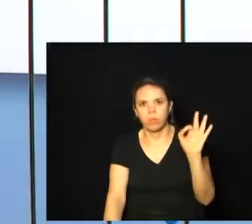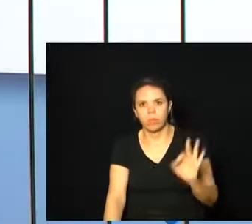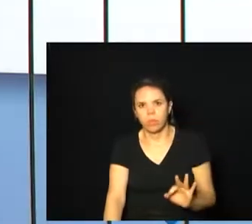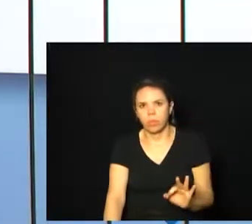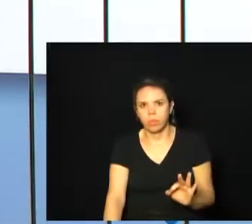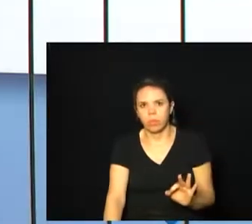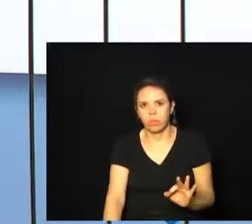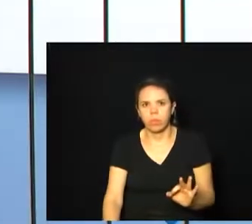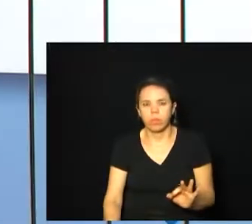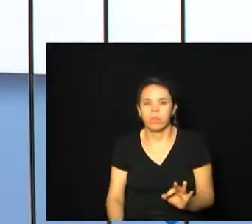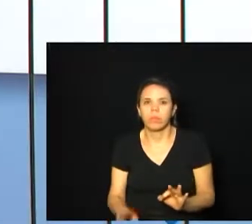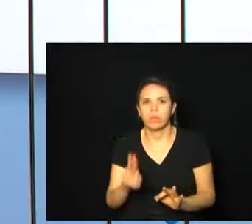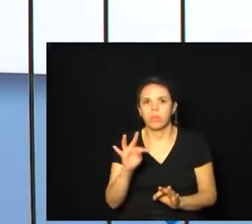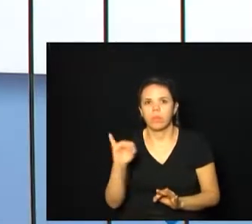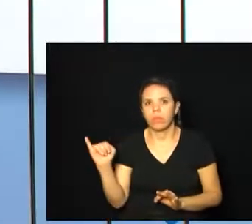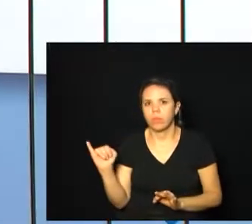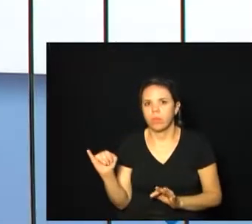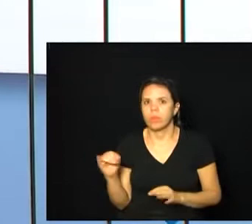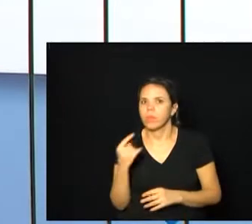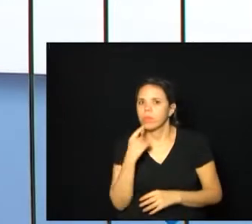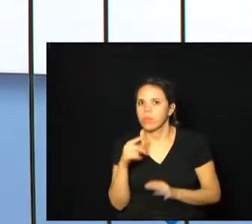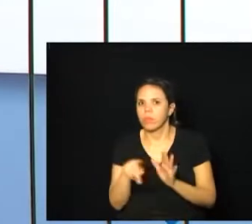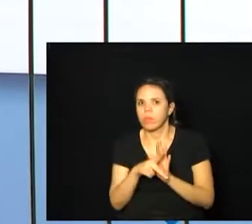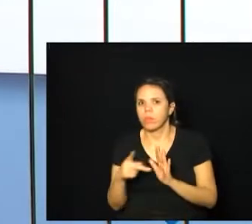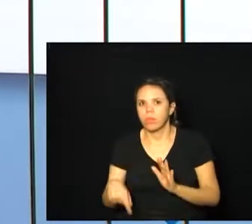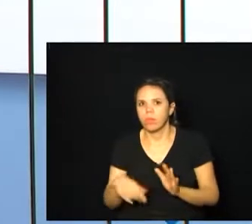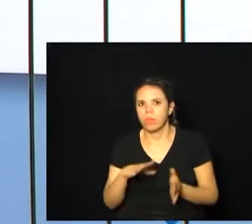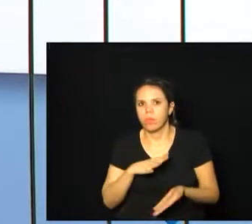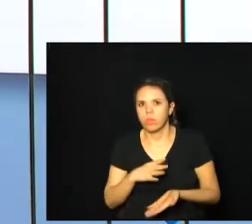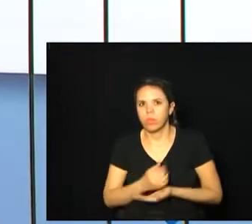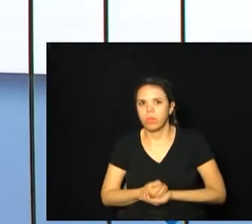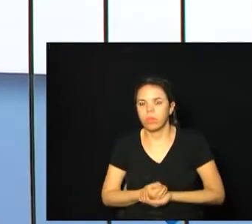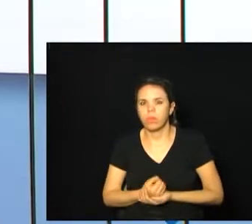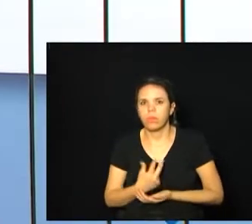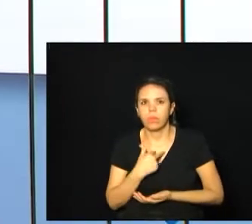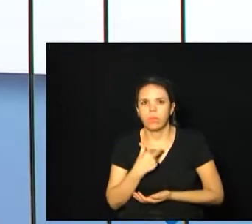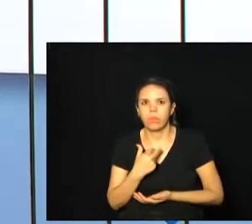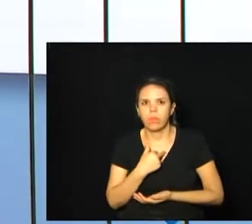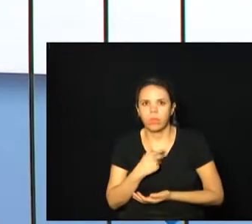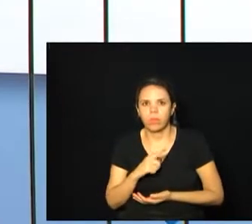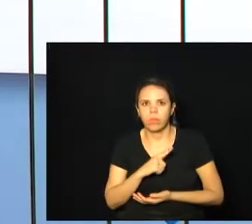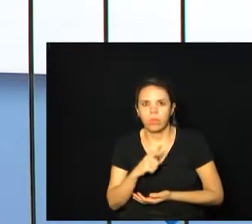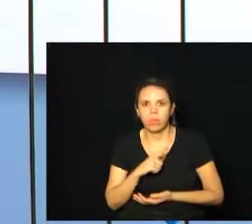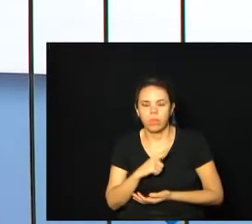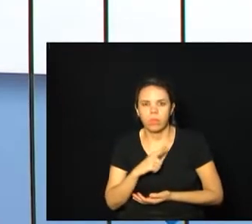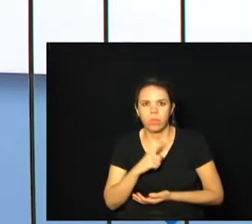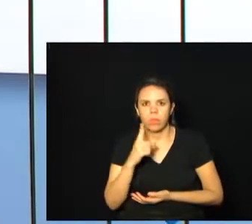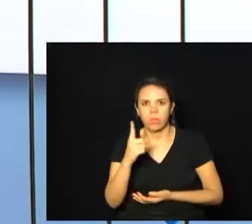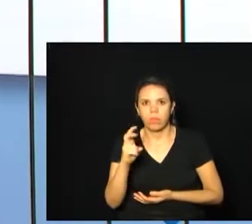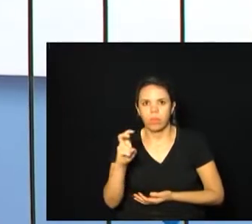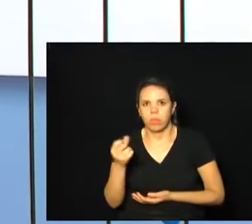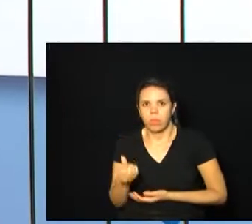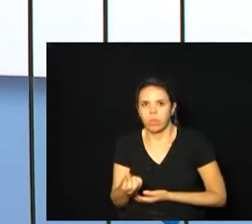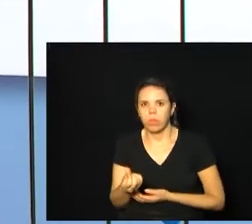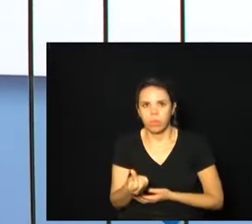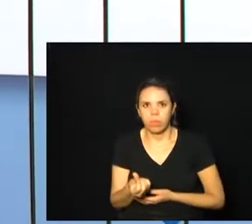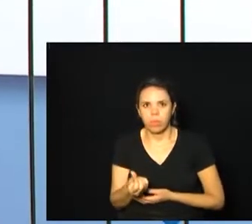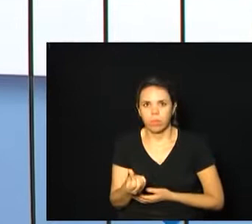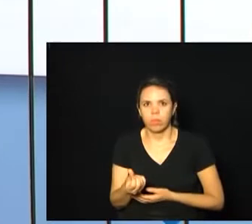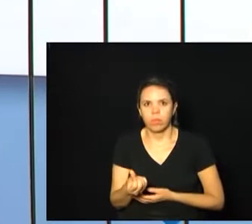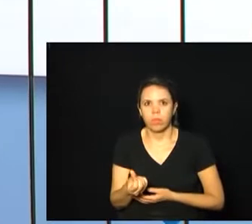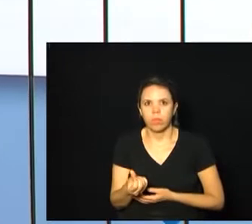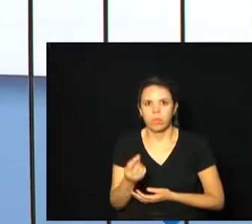64,10% dos leitos de UTI exclusivos aqui na cidade estão ocupados. Nós temos 156, dos